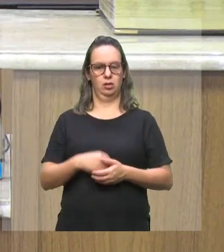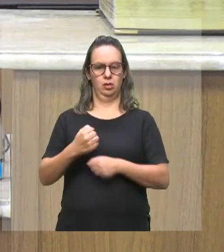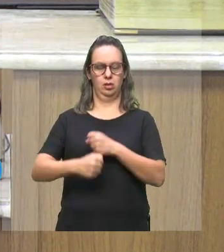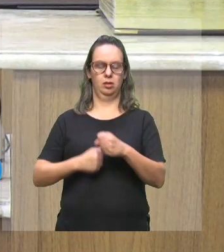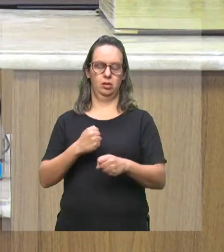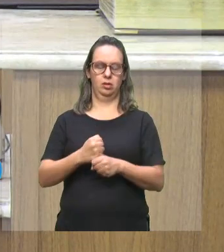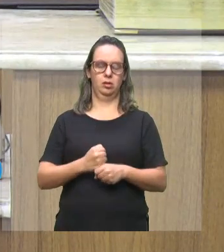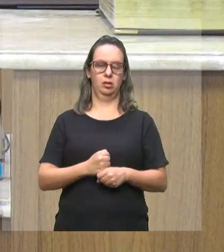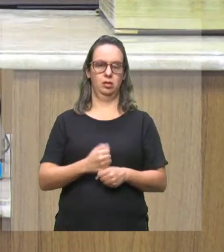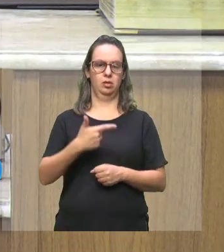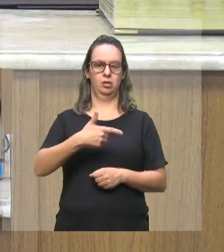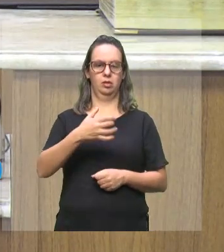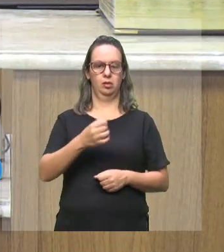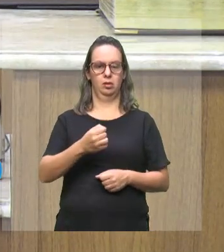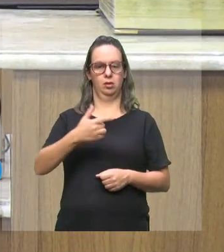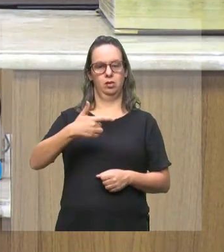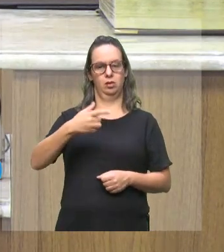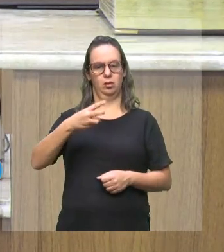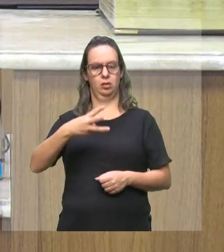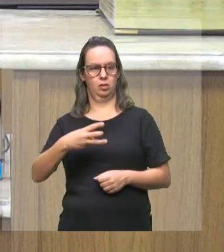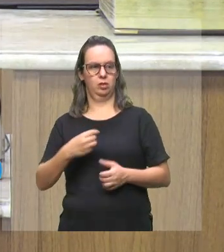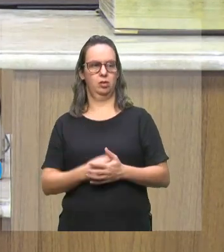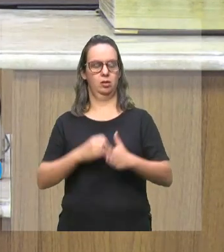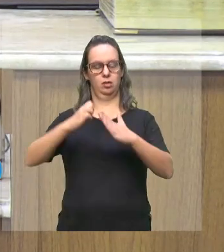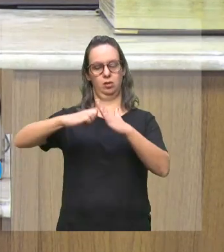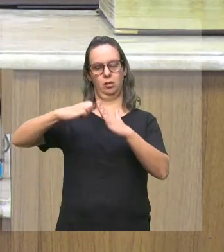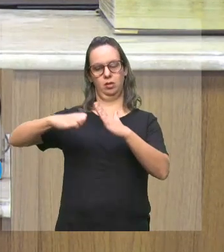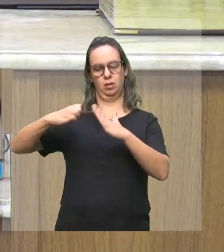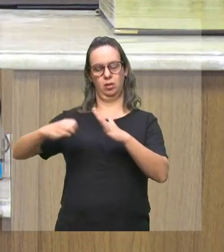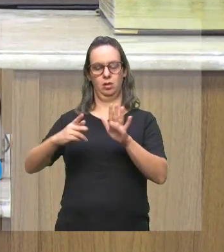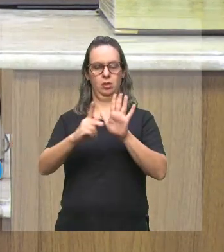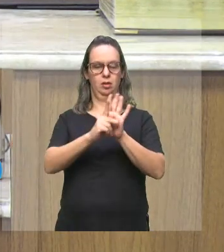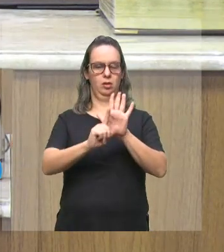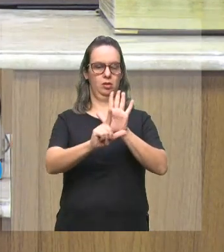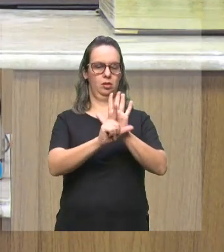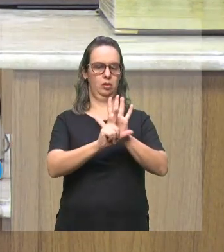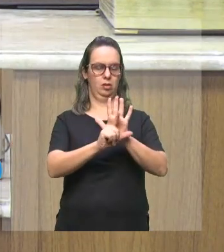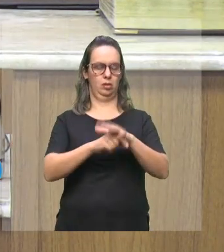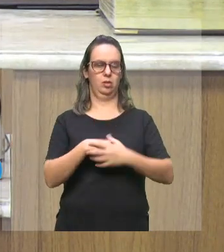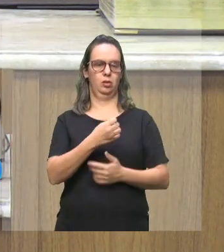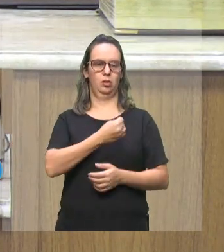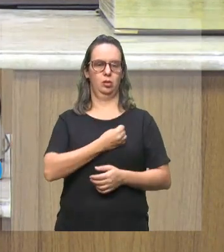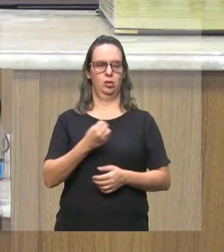247/2023. A emenda do projeto de lei